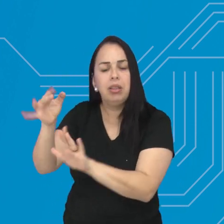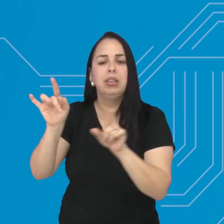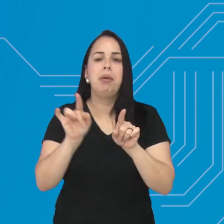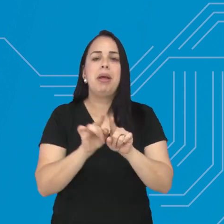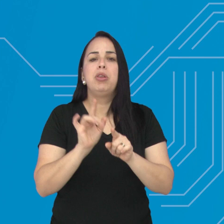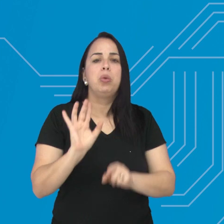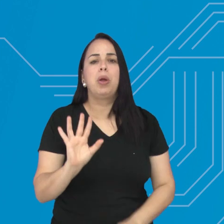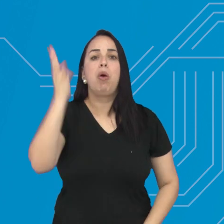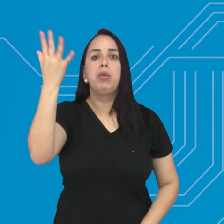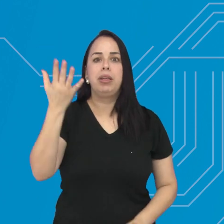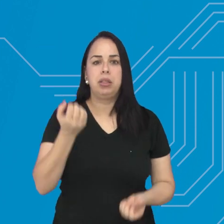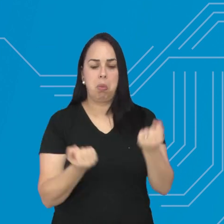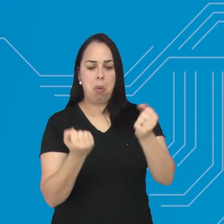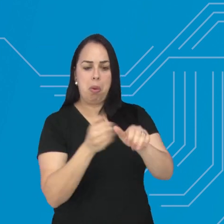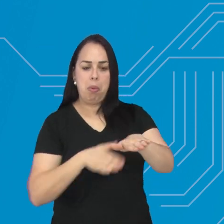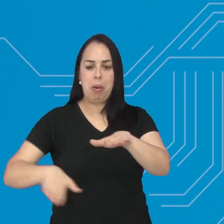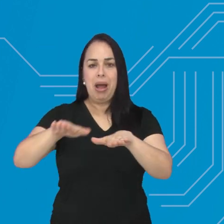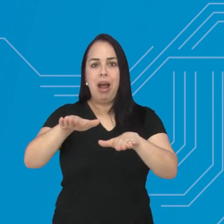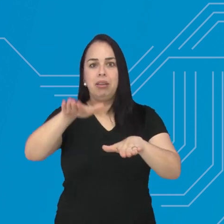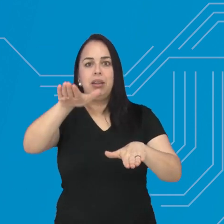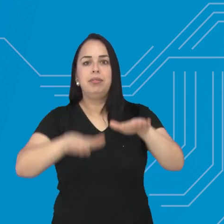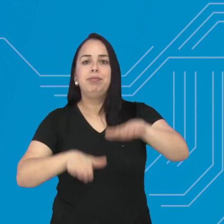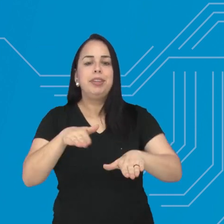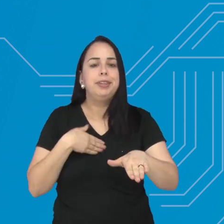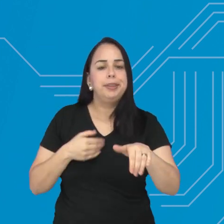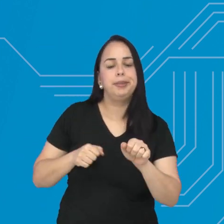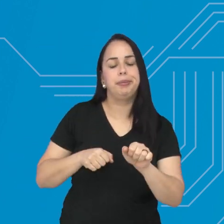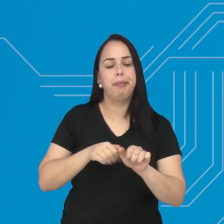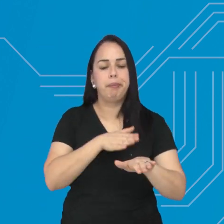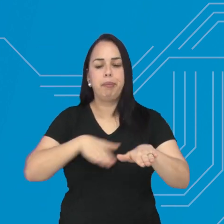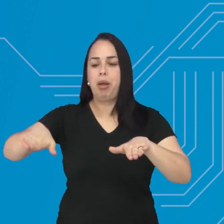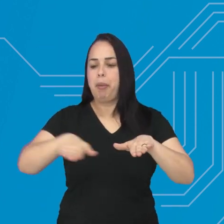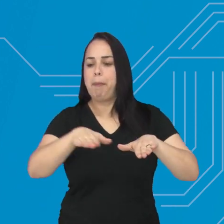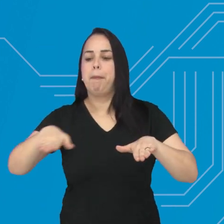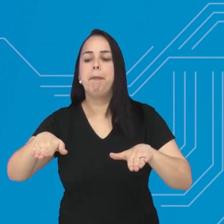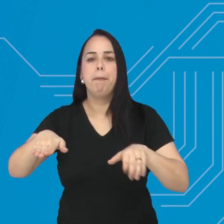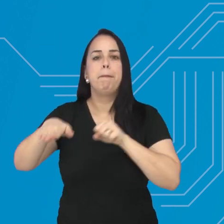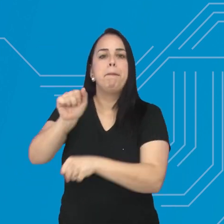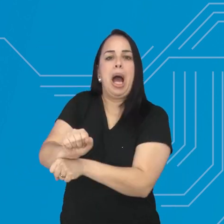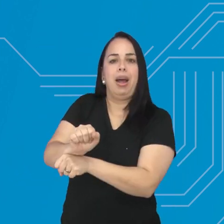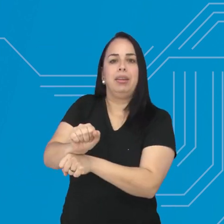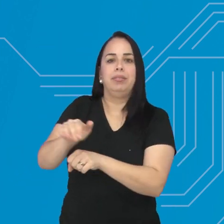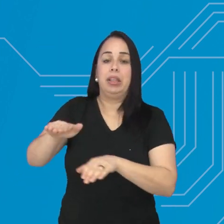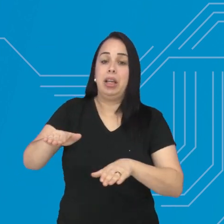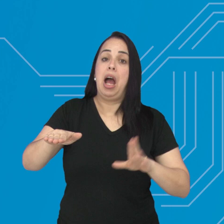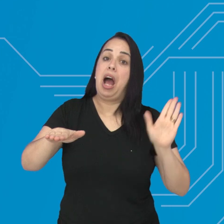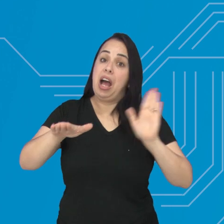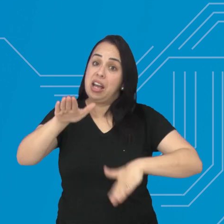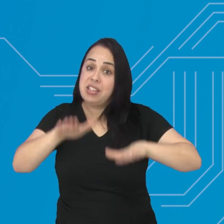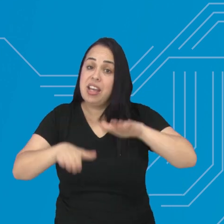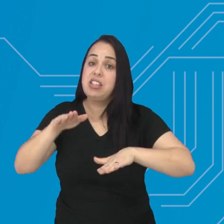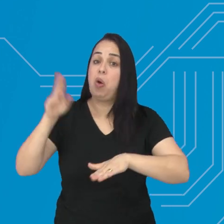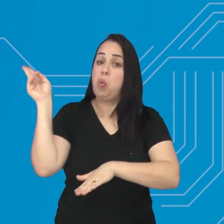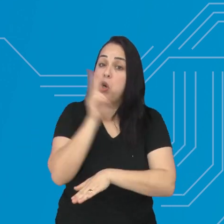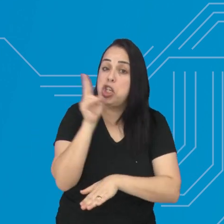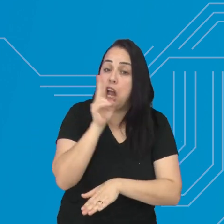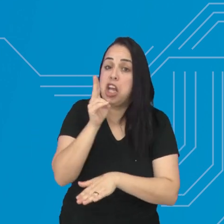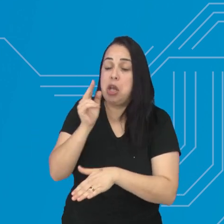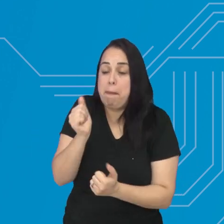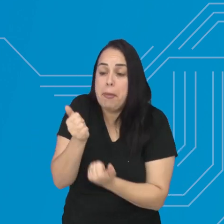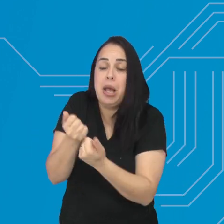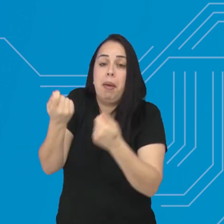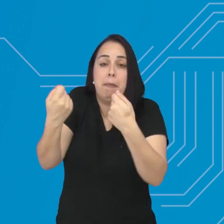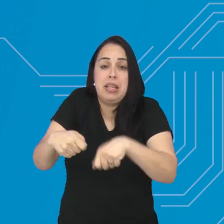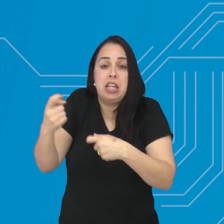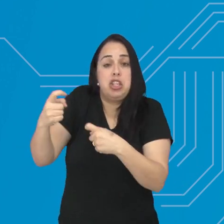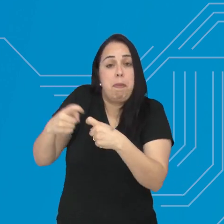em tudo que acontece na pista, como um carro parado no acostamento ou então uma situação de emergência que necessita atendimento médico ou